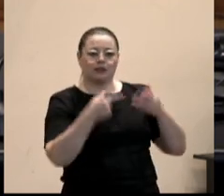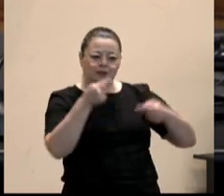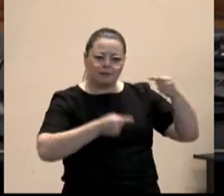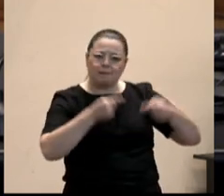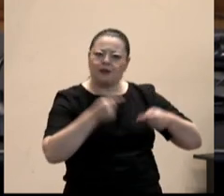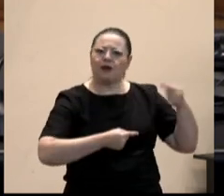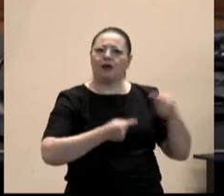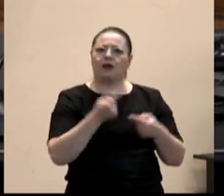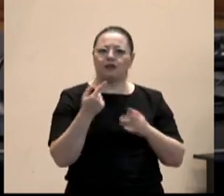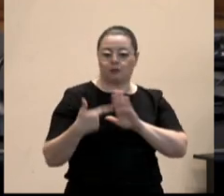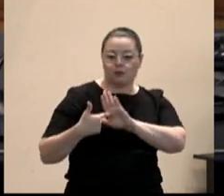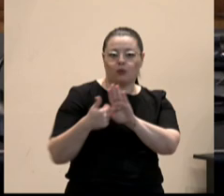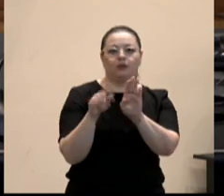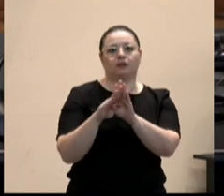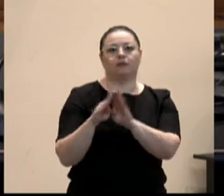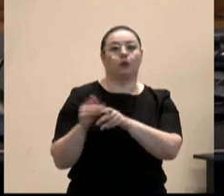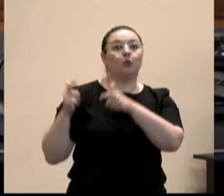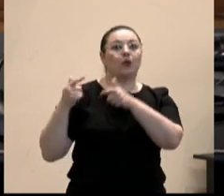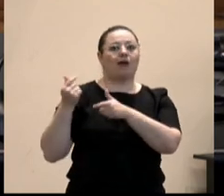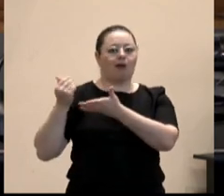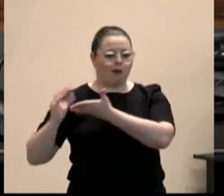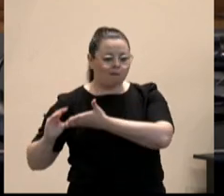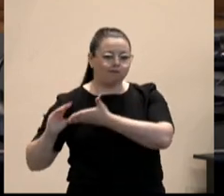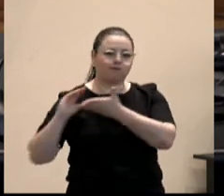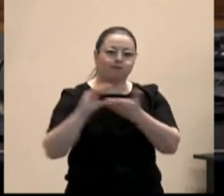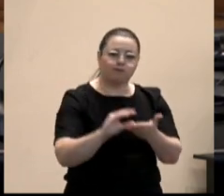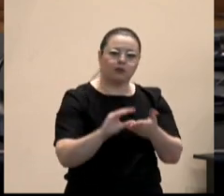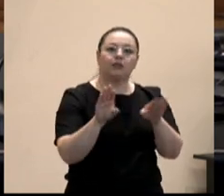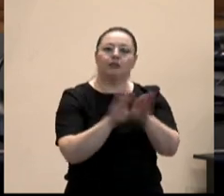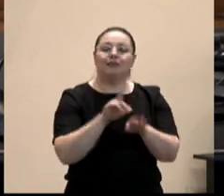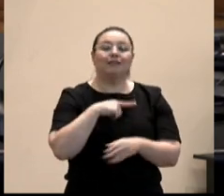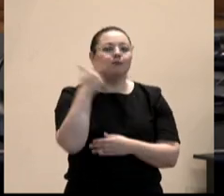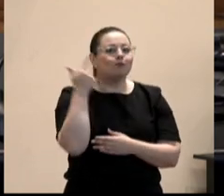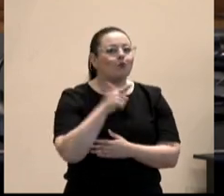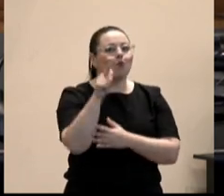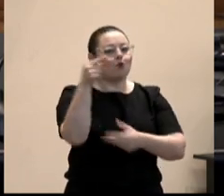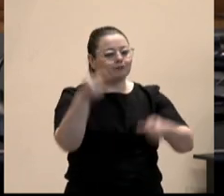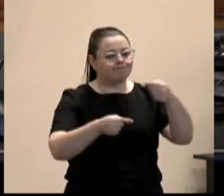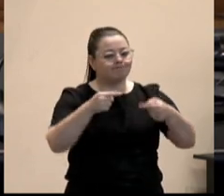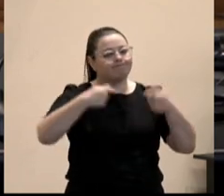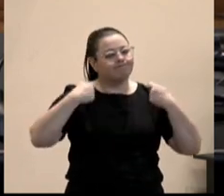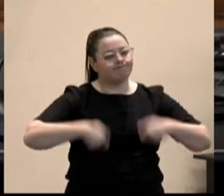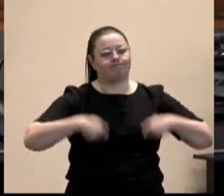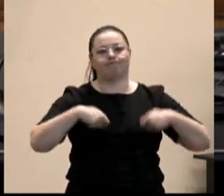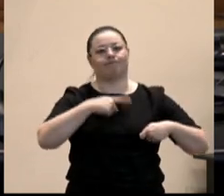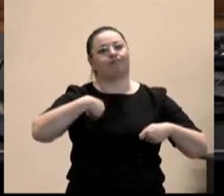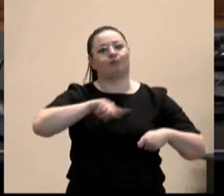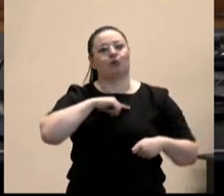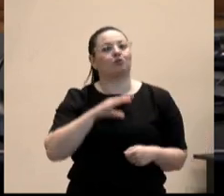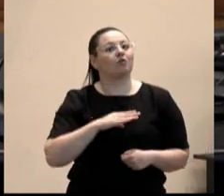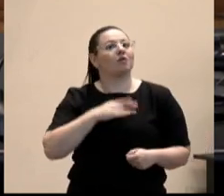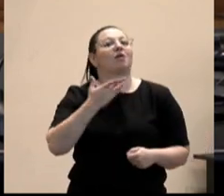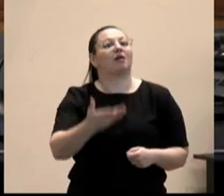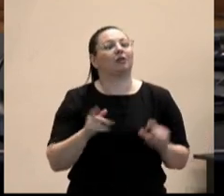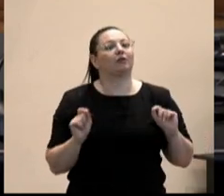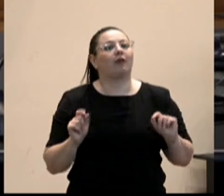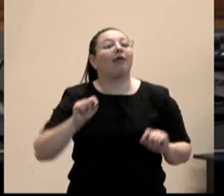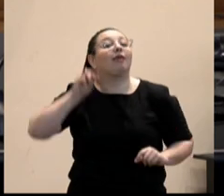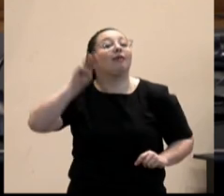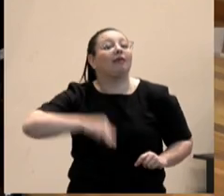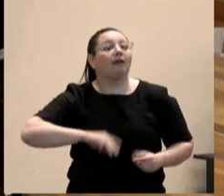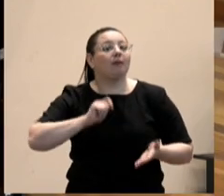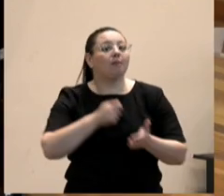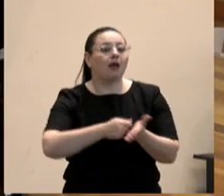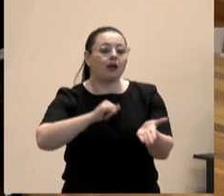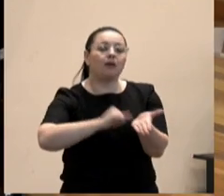sai o recurso, aí entra um outro debate que nós também temos que ter coragem de fazer. Quem é que paga imposto nesse